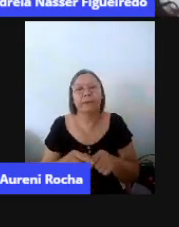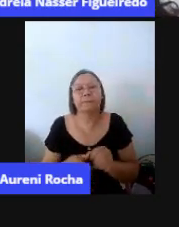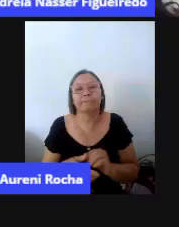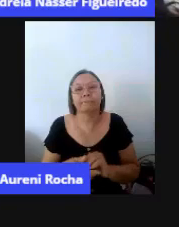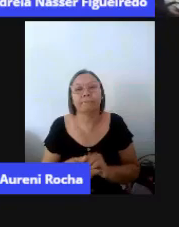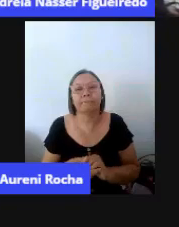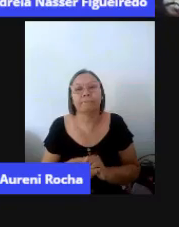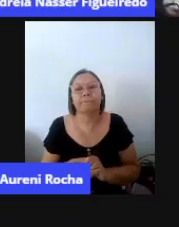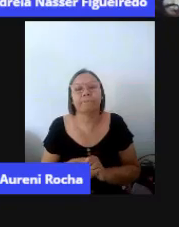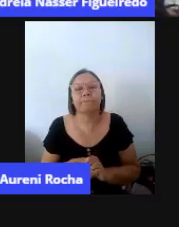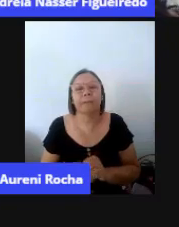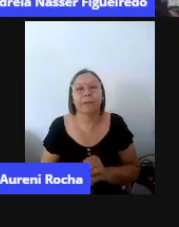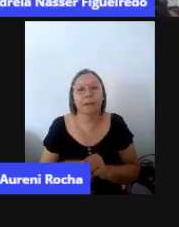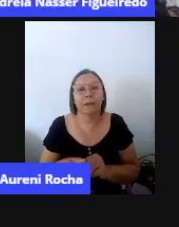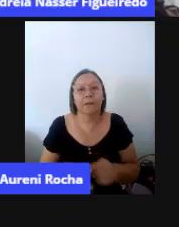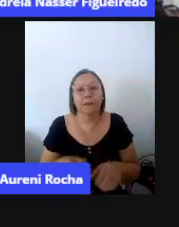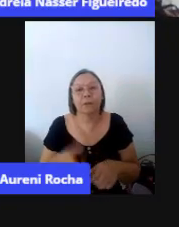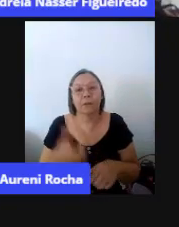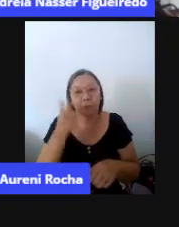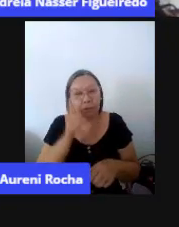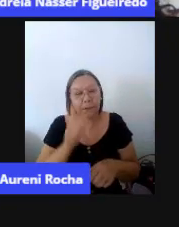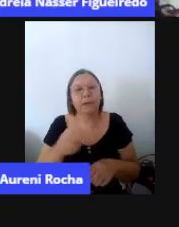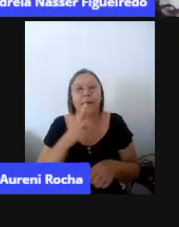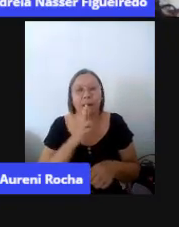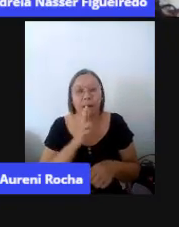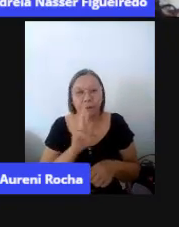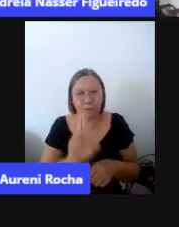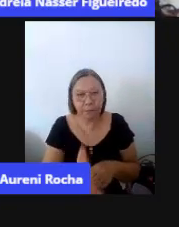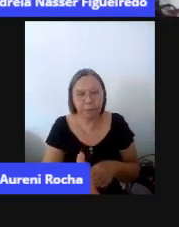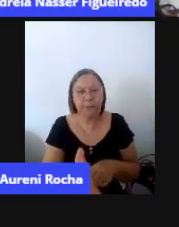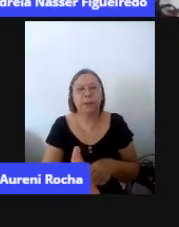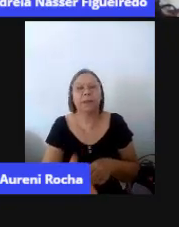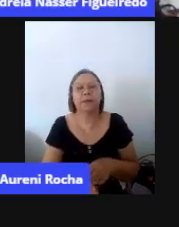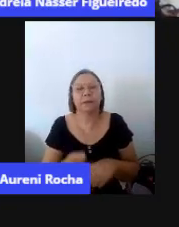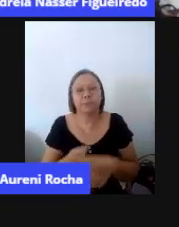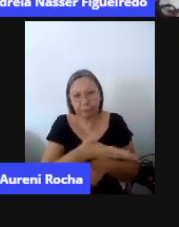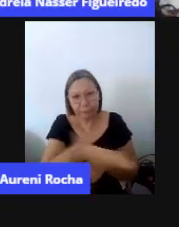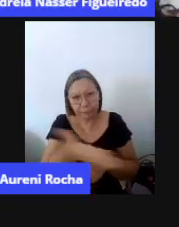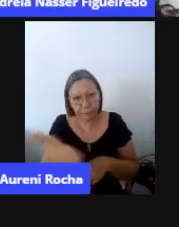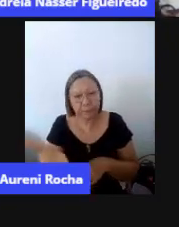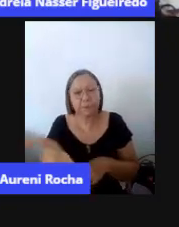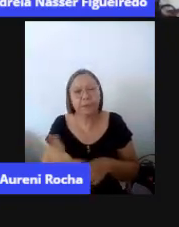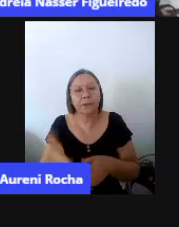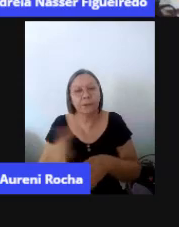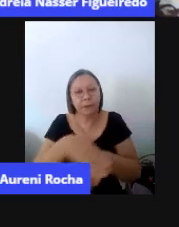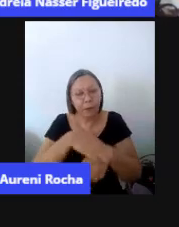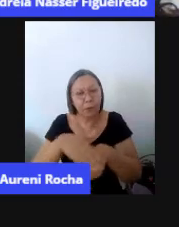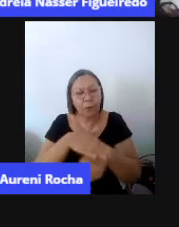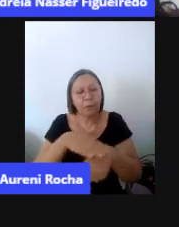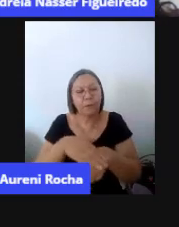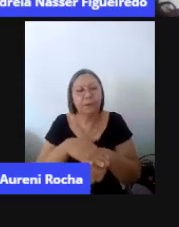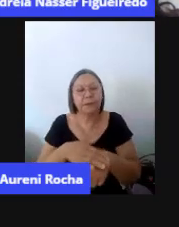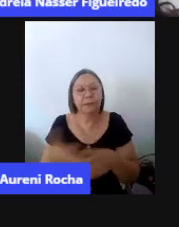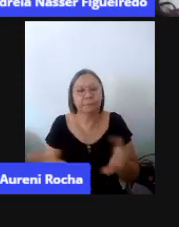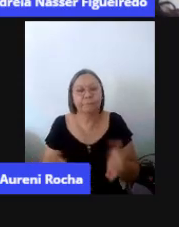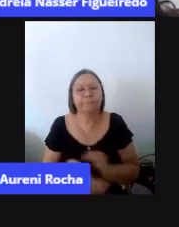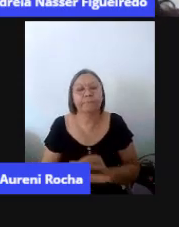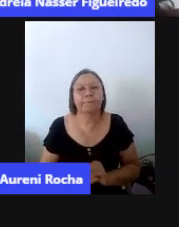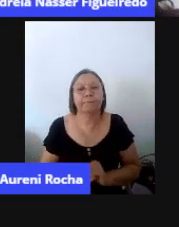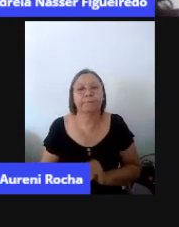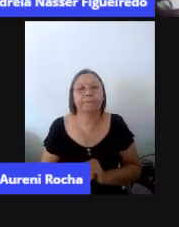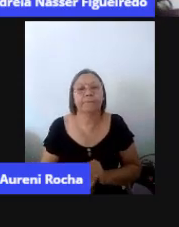A gente consegue responder mais diretamente para vocês e a gente pode conversar mais diretamente. Tá